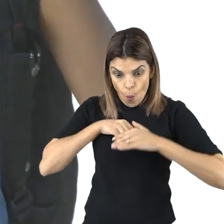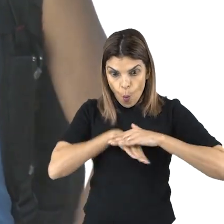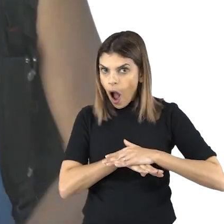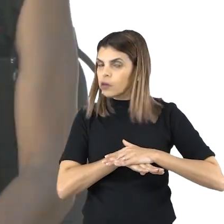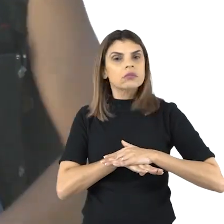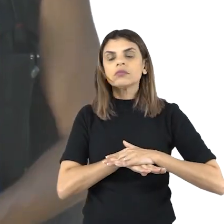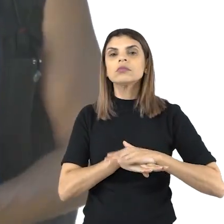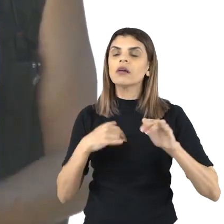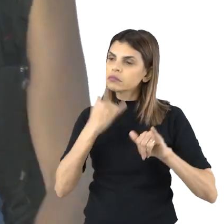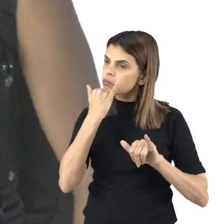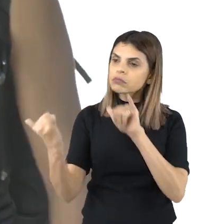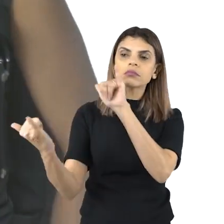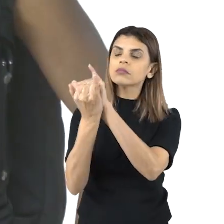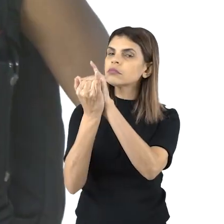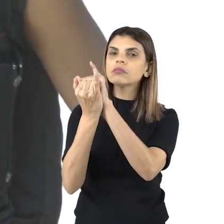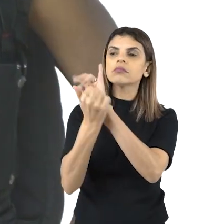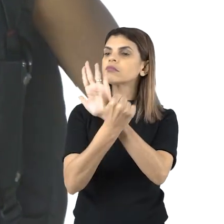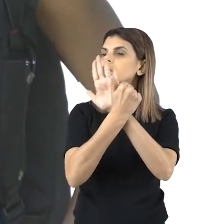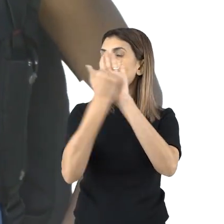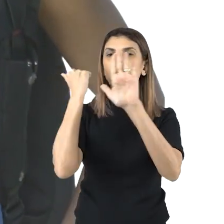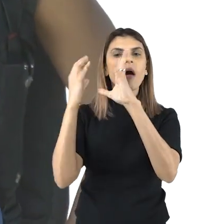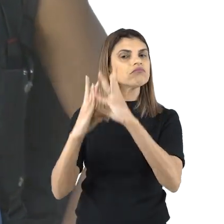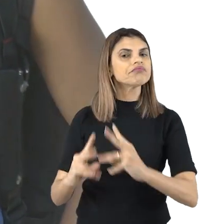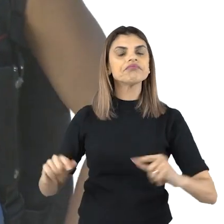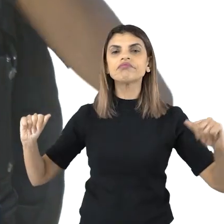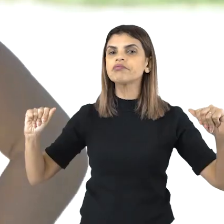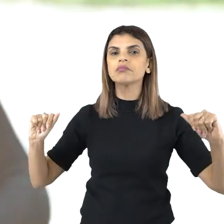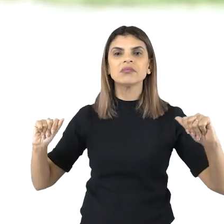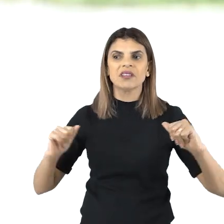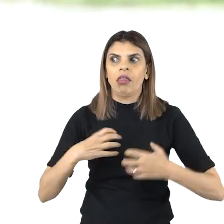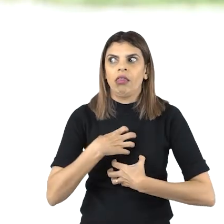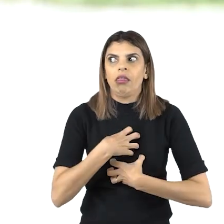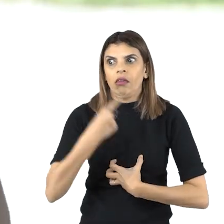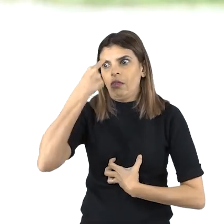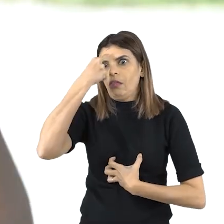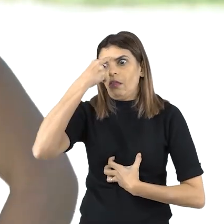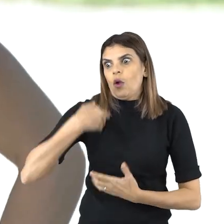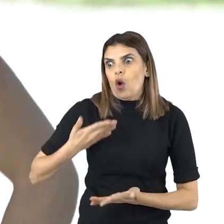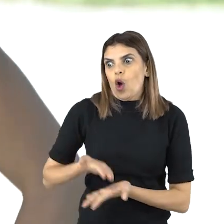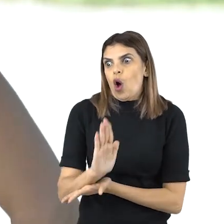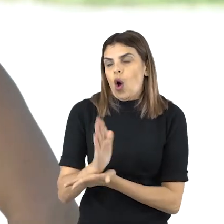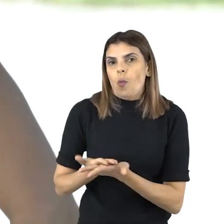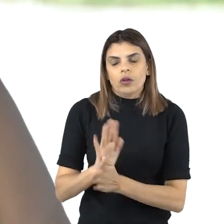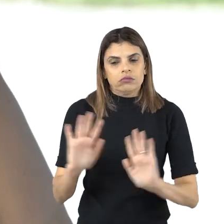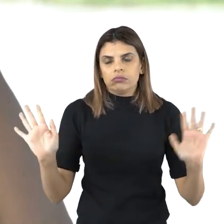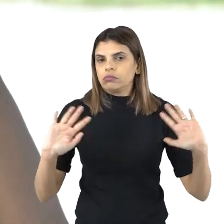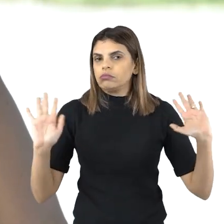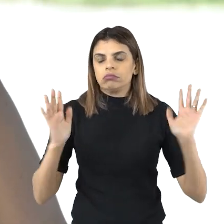né? Conseguir perdoar sem guardar o rancor, sem ficar com aquilo lá te incomodando,